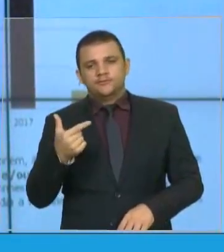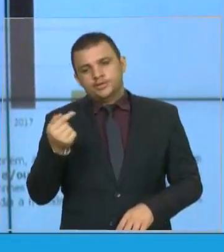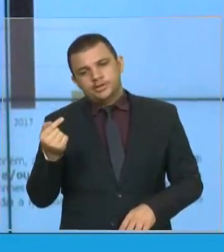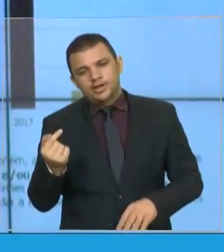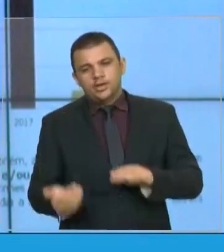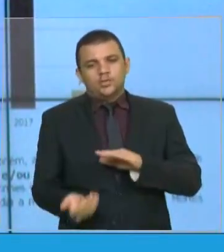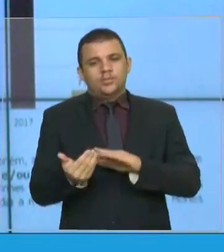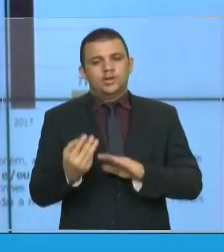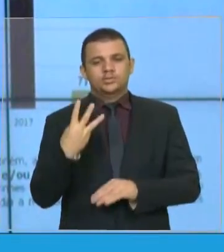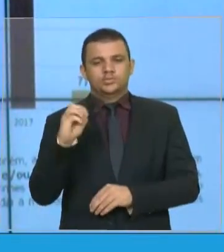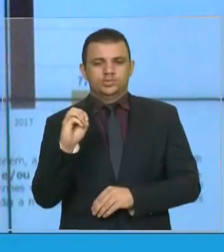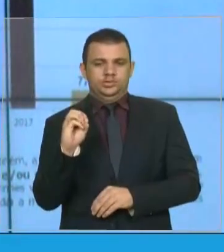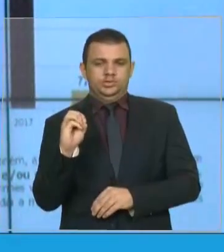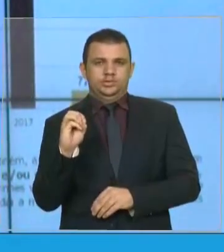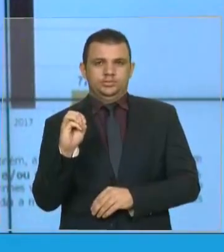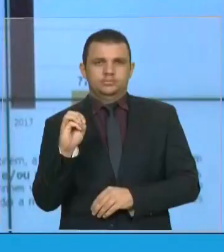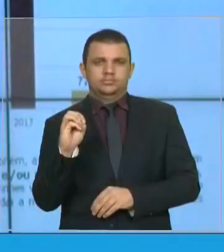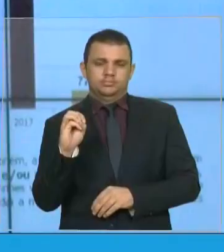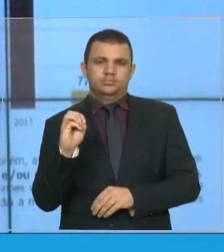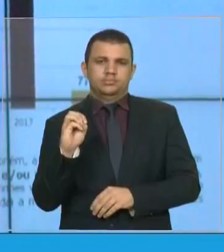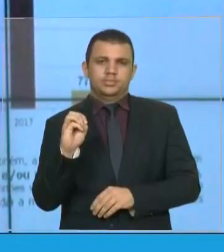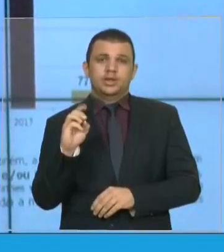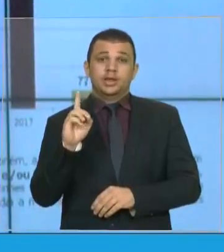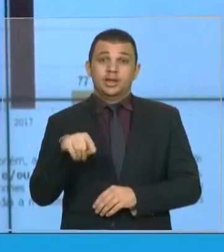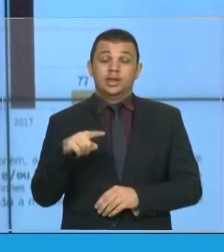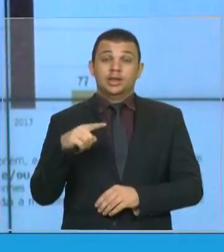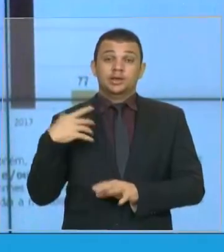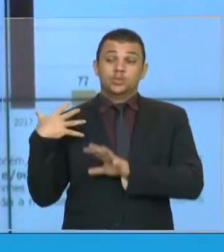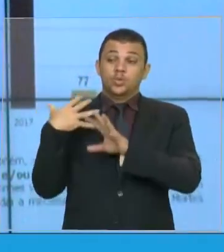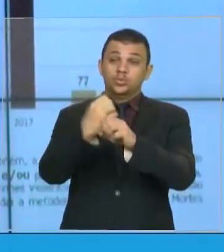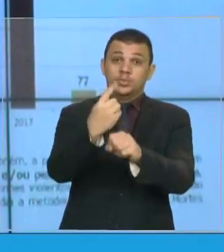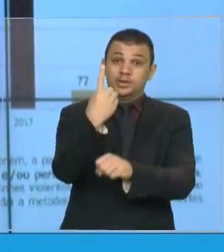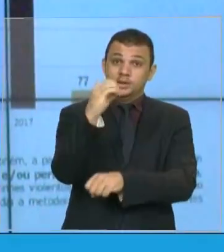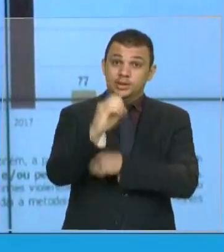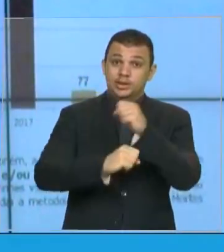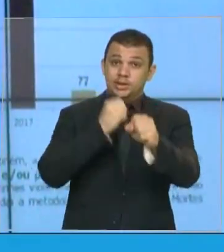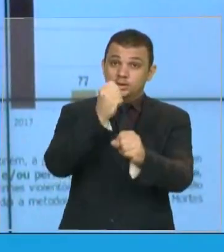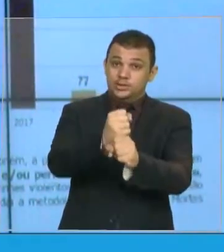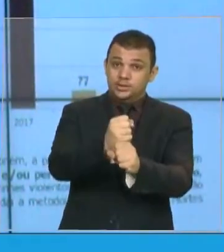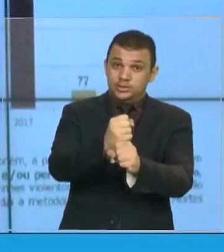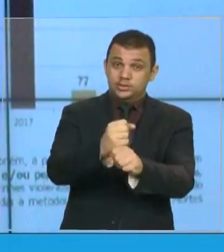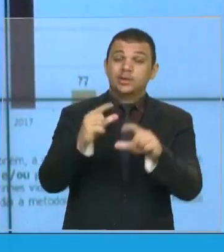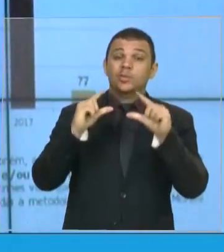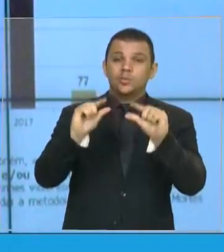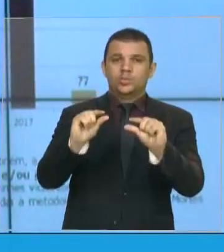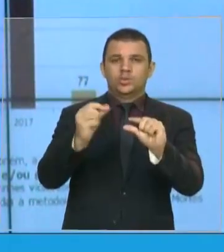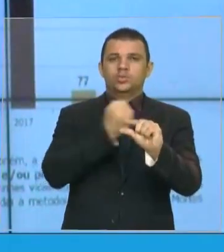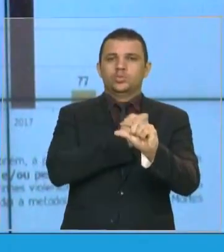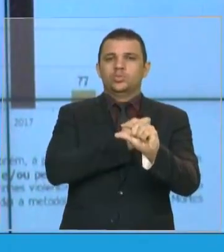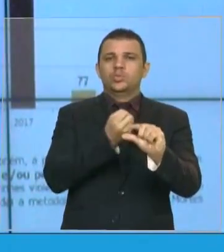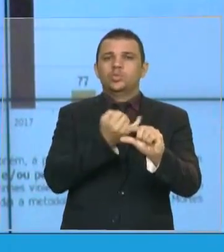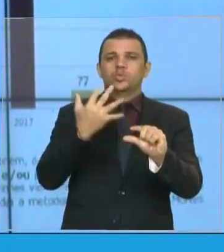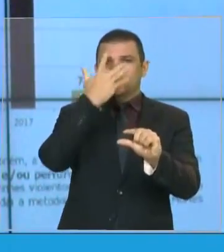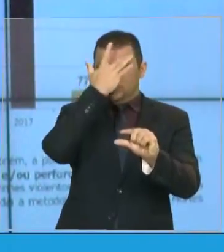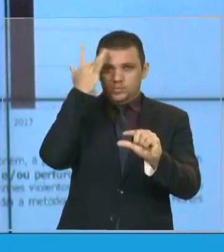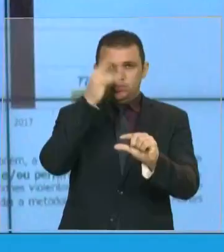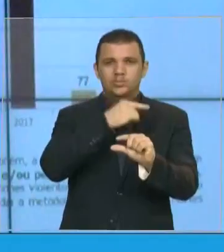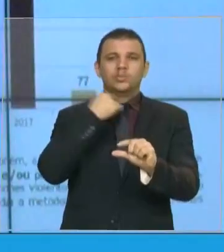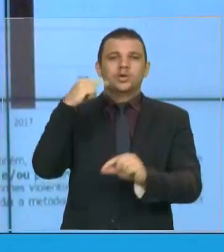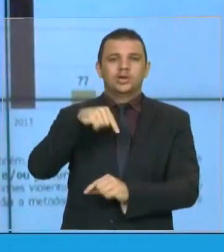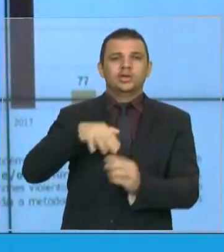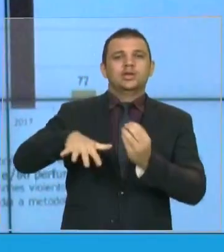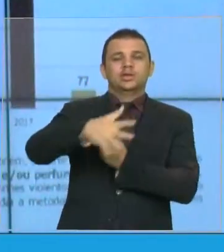é o menor número de mortes violentas na Grande Ilha de São Luís. Isso é um dado muito significativo. Se